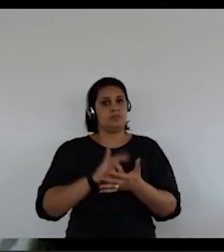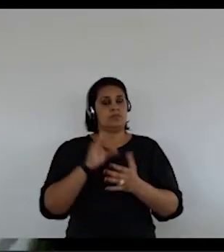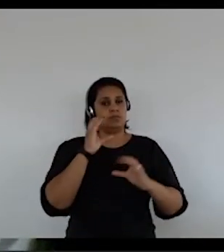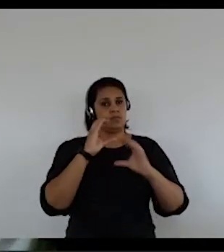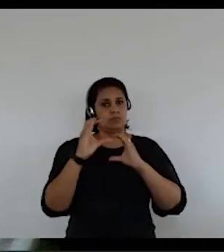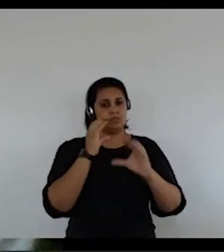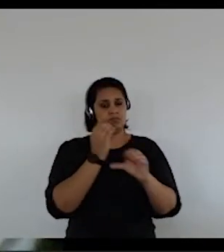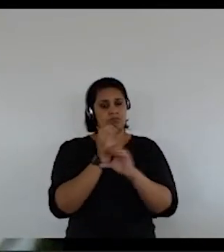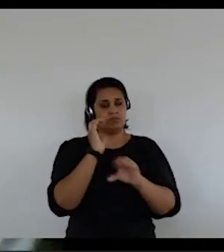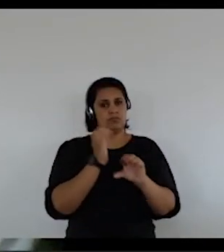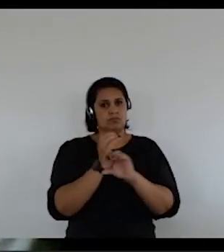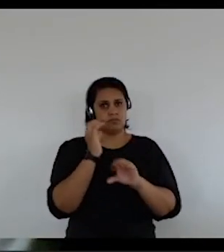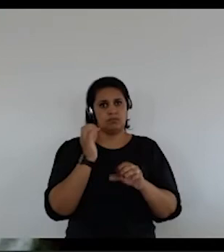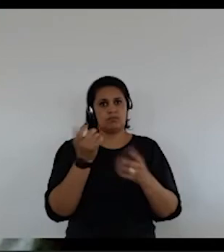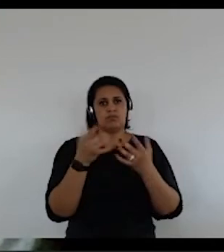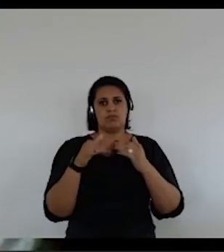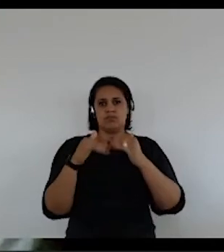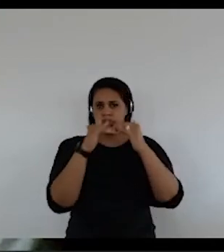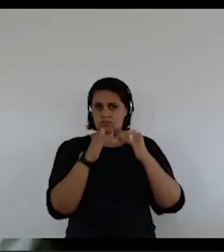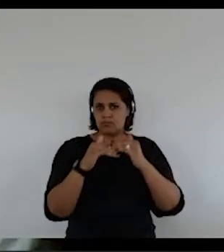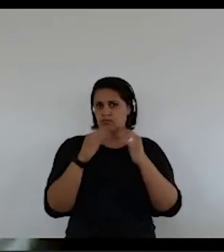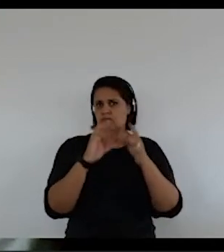de homogeneidade e de